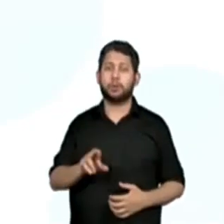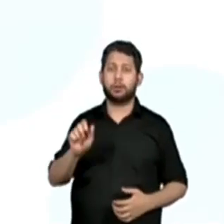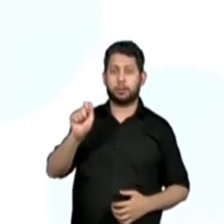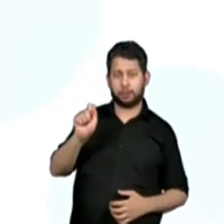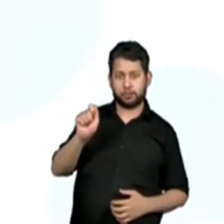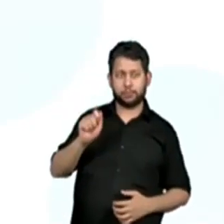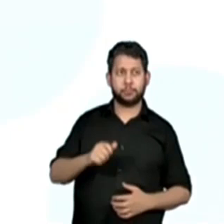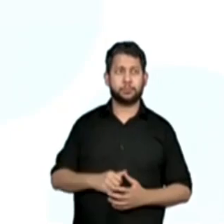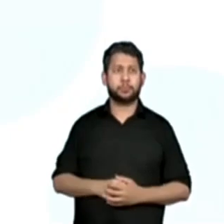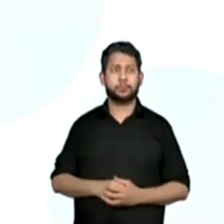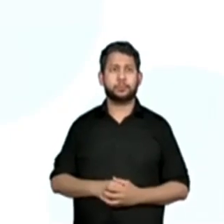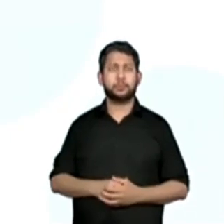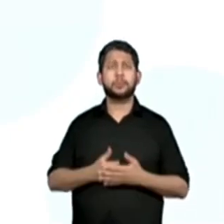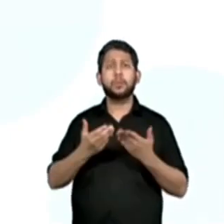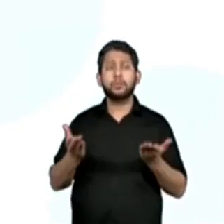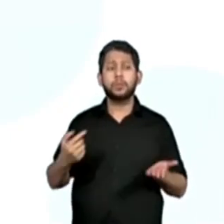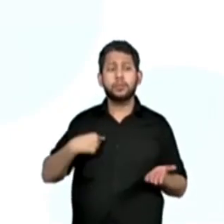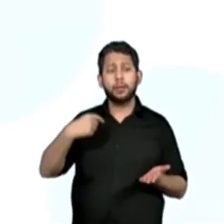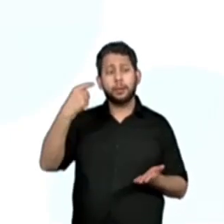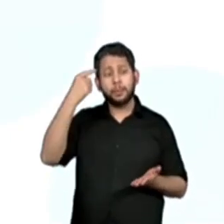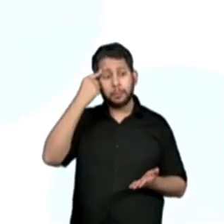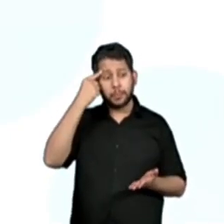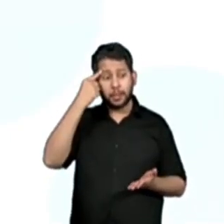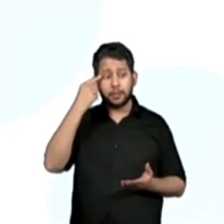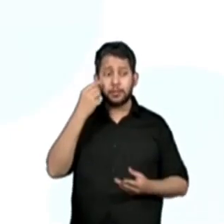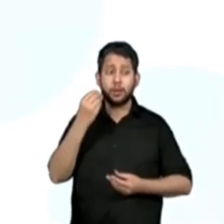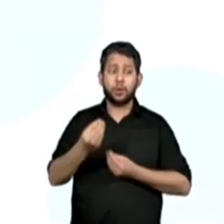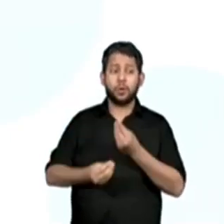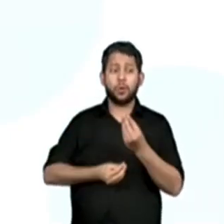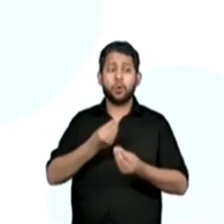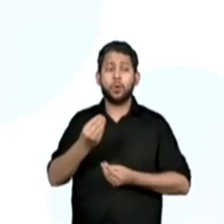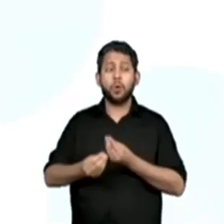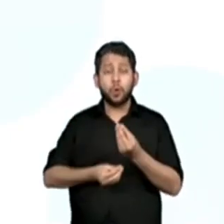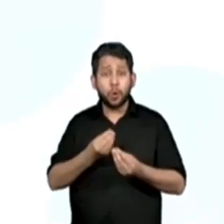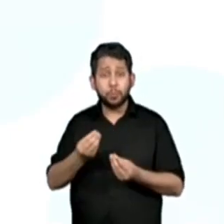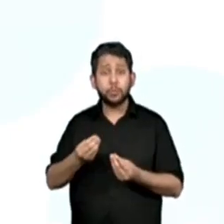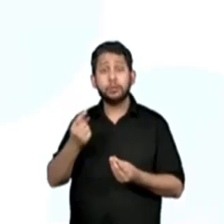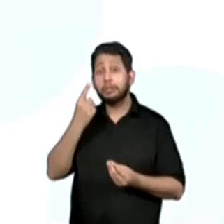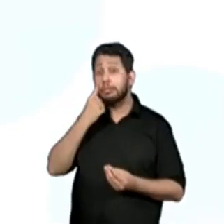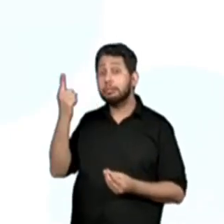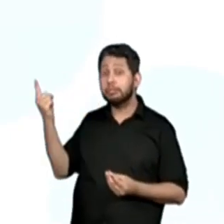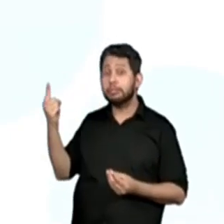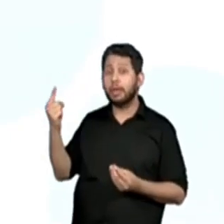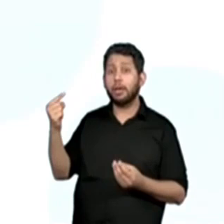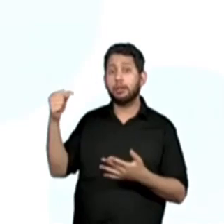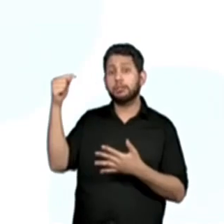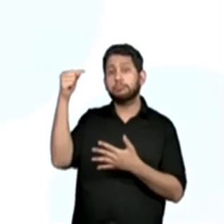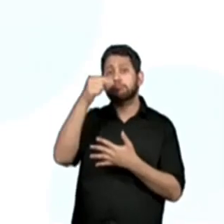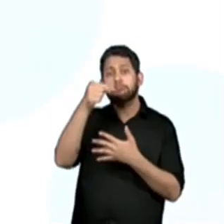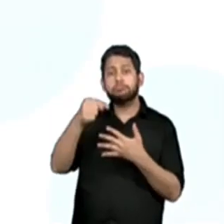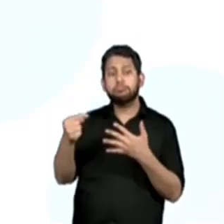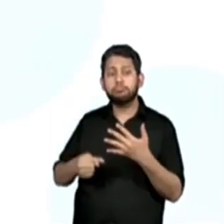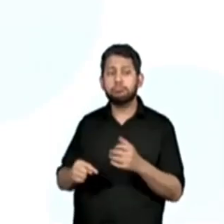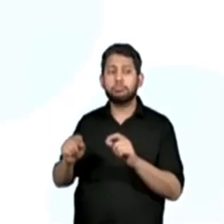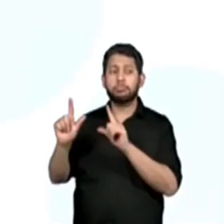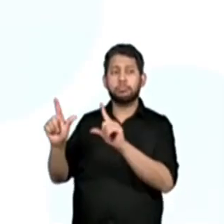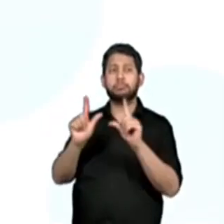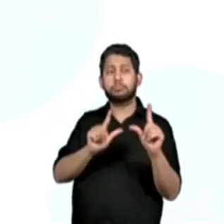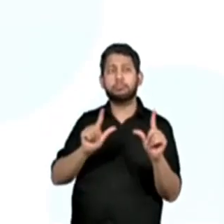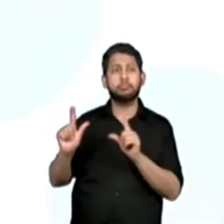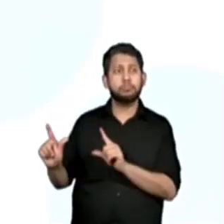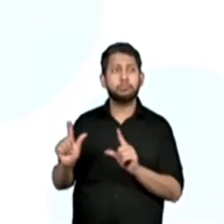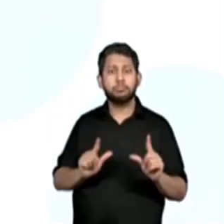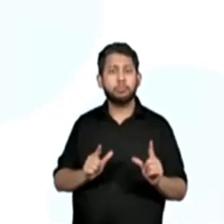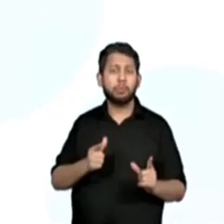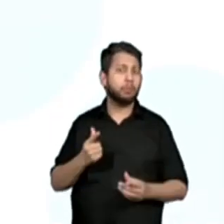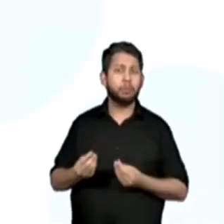A. Como você descreveria os elementos presentes em cada um dos quadrinhos das